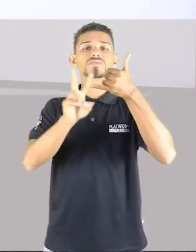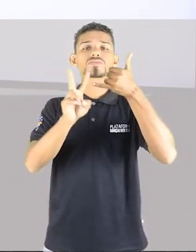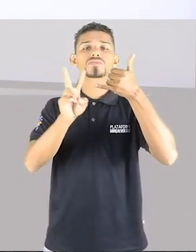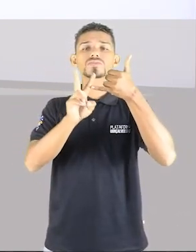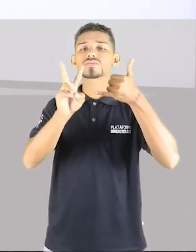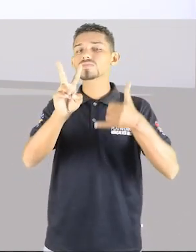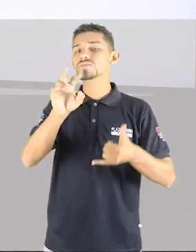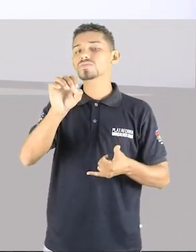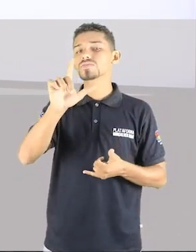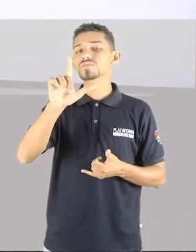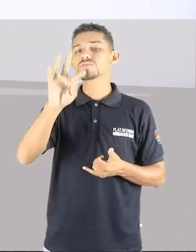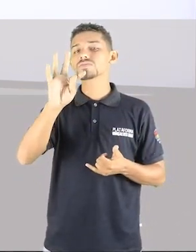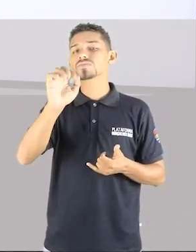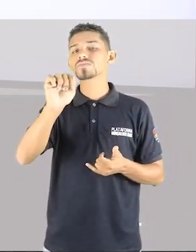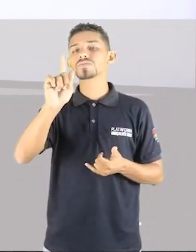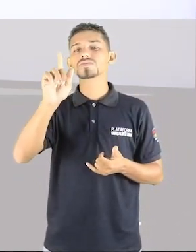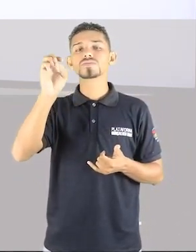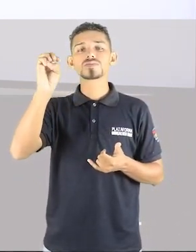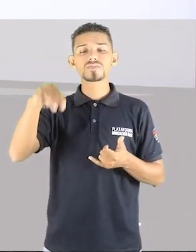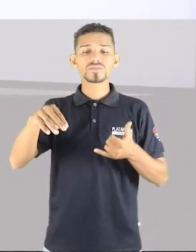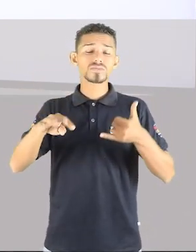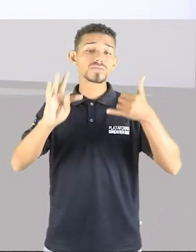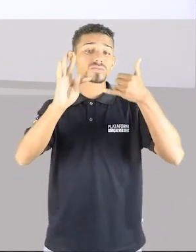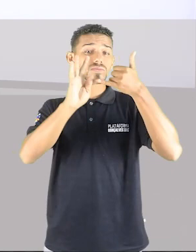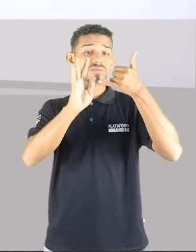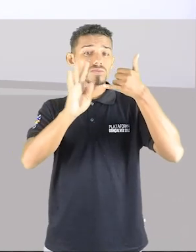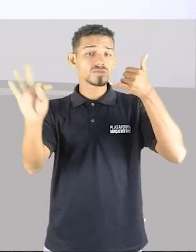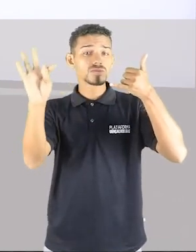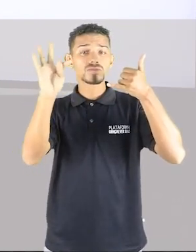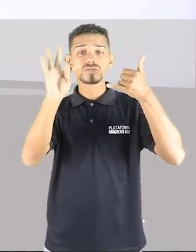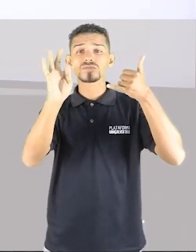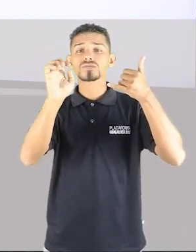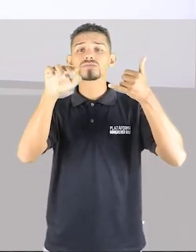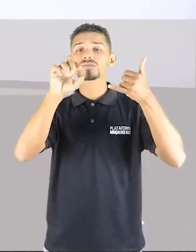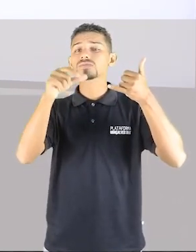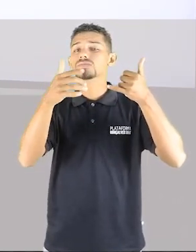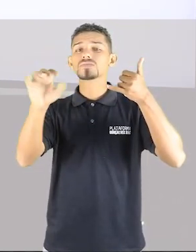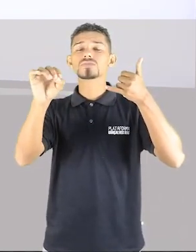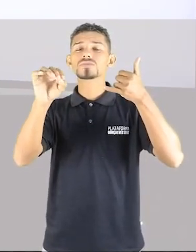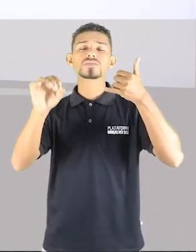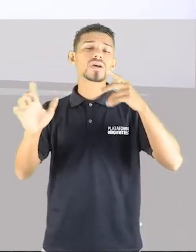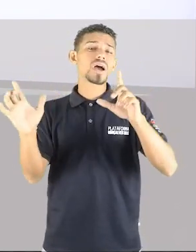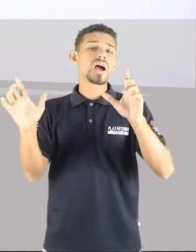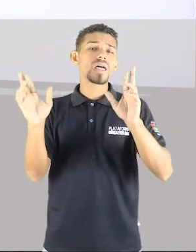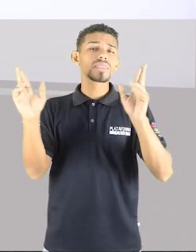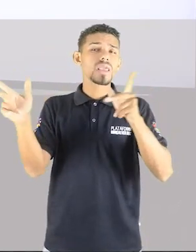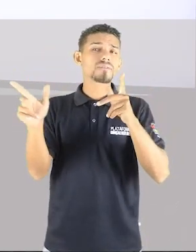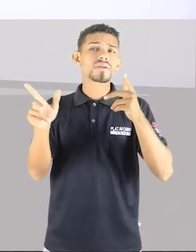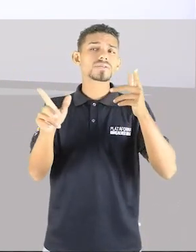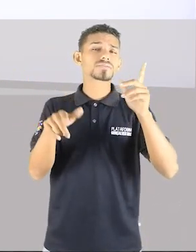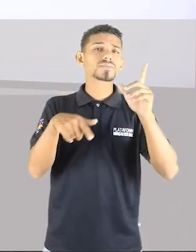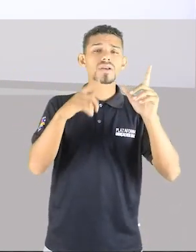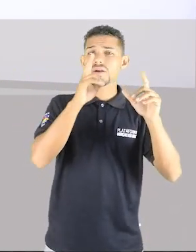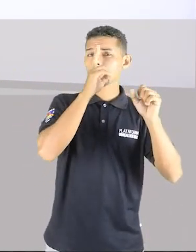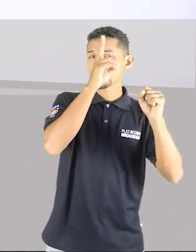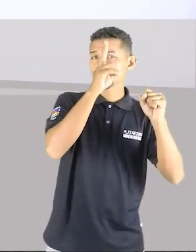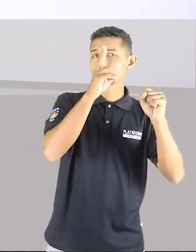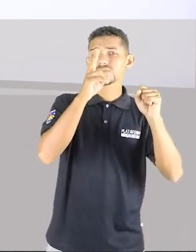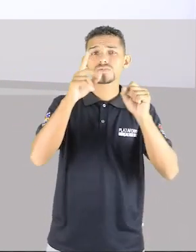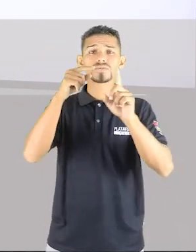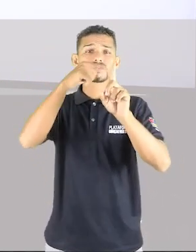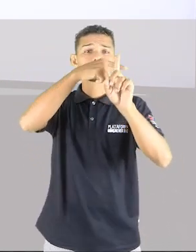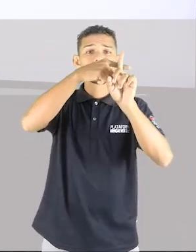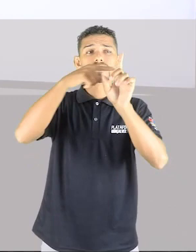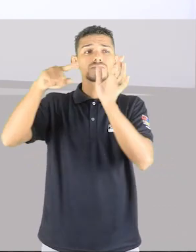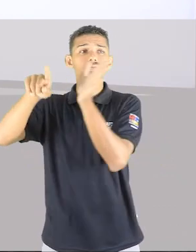termo nem é muito utilizado a tensão nos terminais de um resistor a diferença dos potenciais nos terminais do